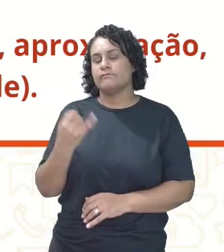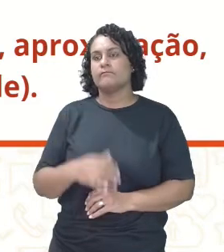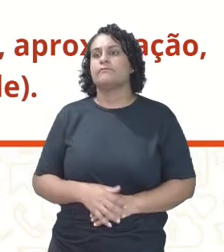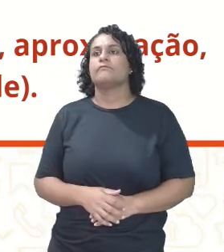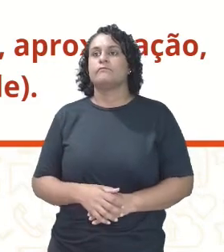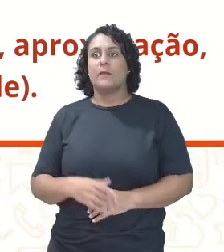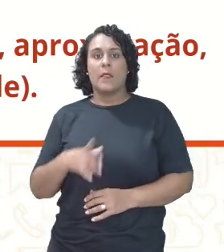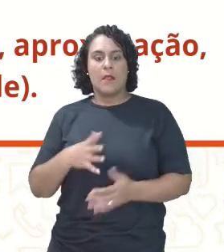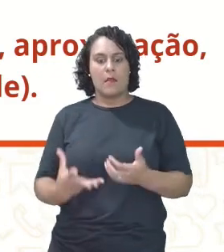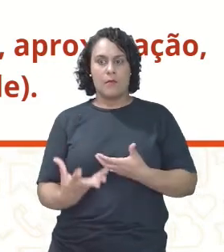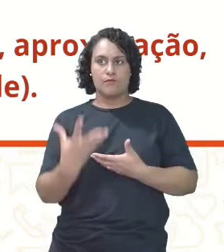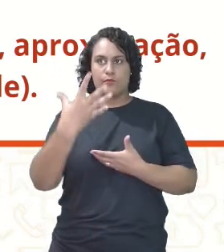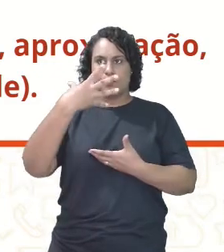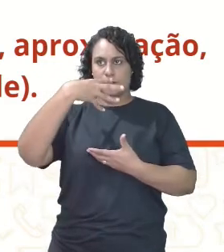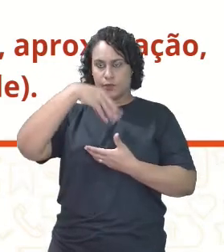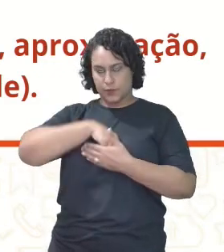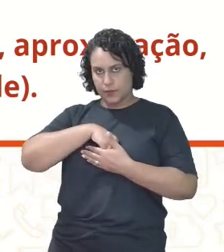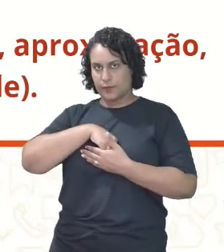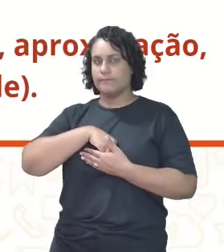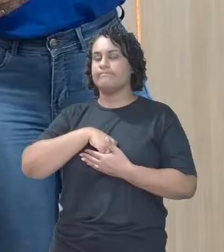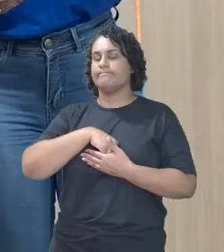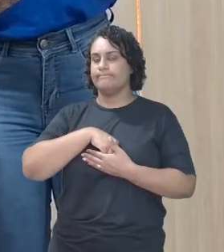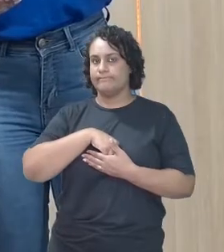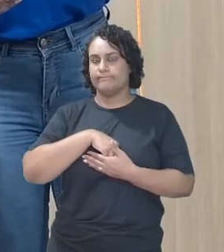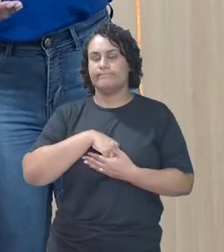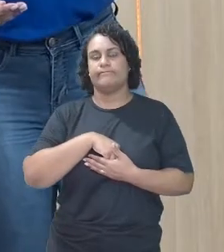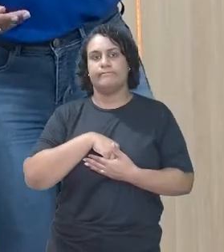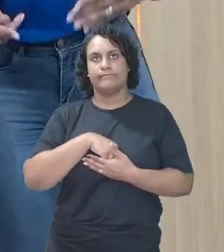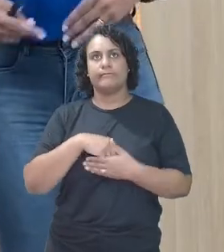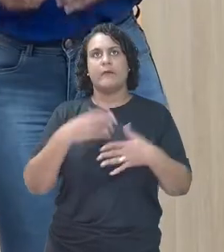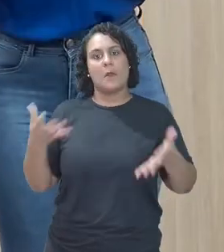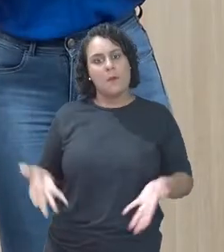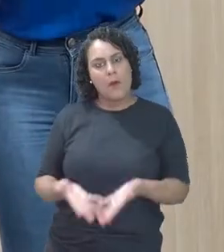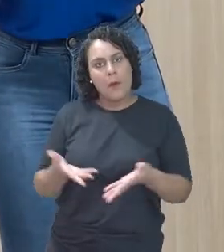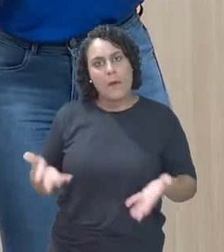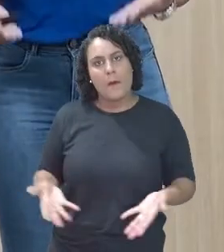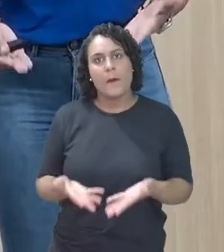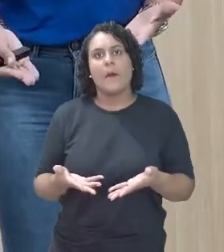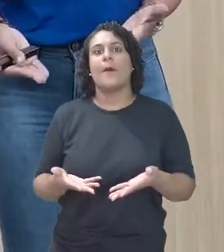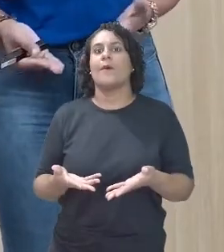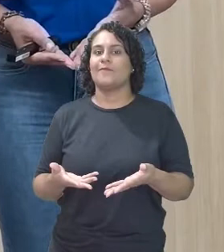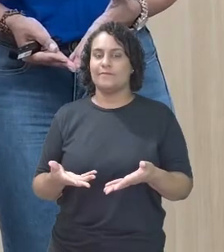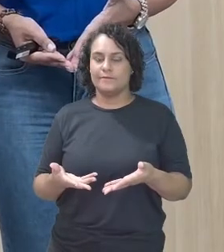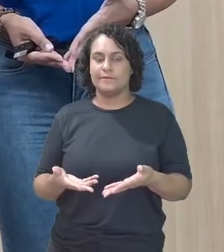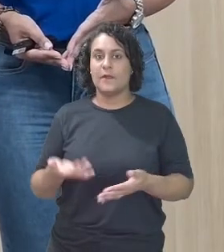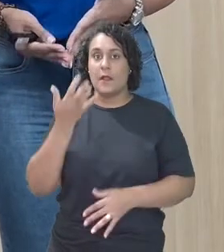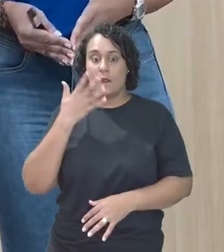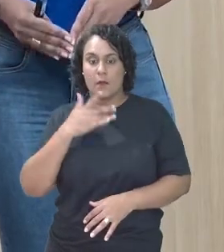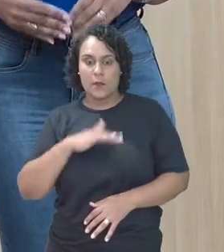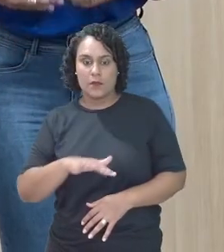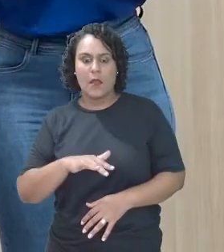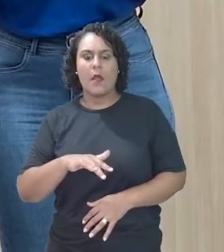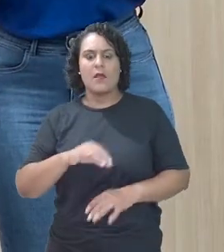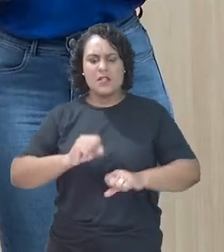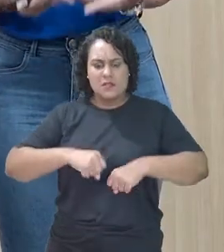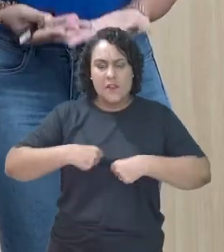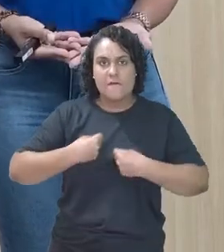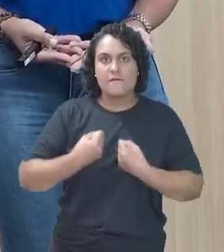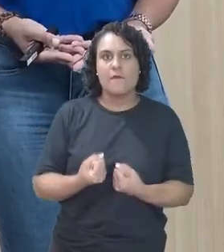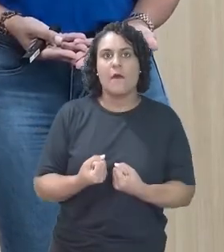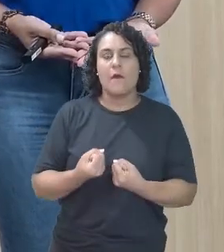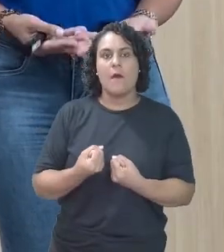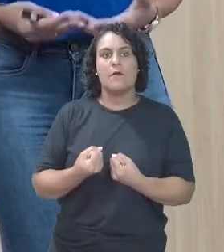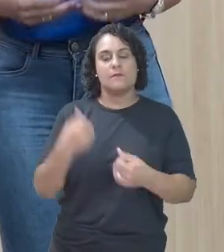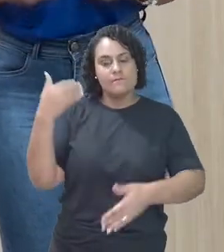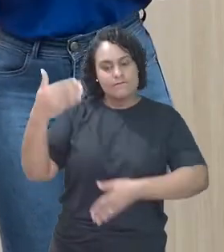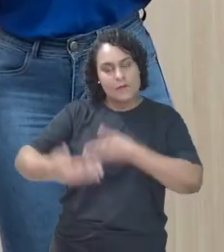evocar internalização, né? Elas mobilizam, elas fazem com que o estudante se engaje, ela faz com que